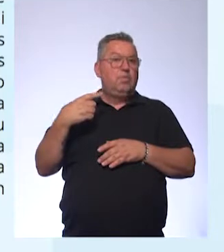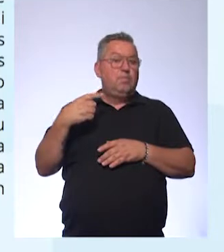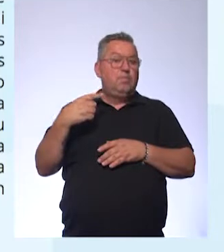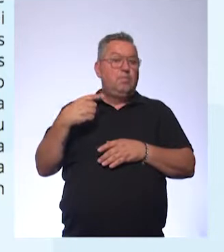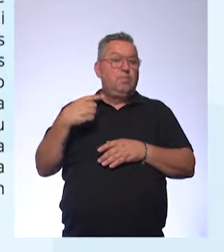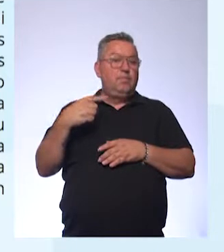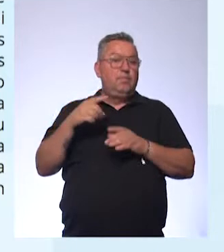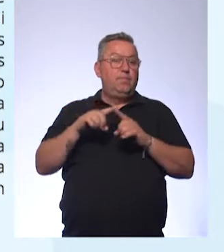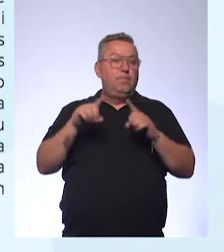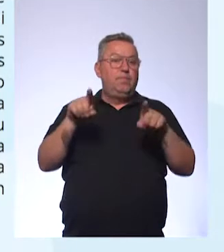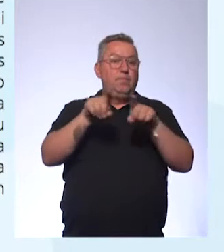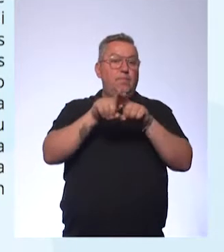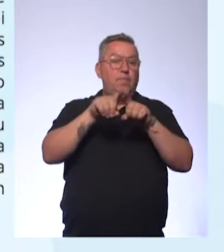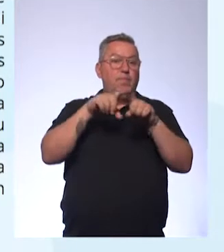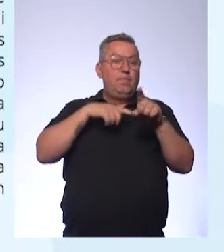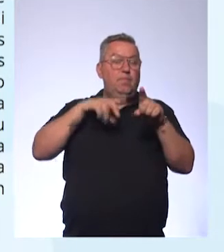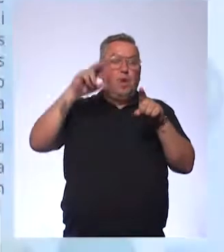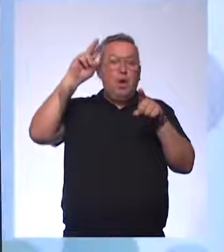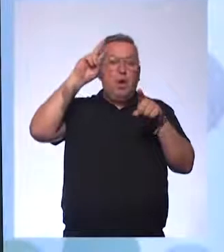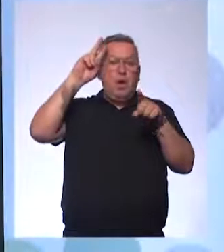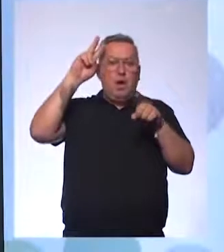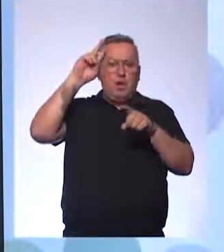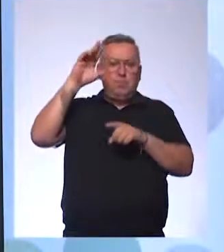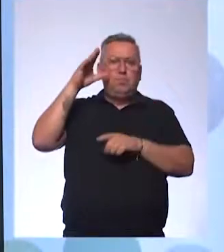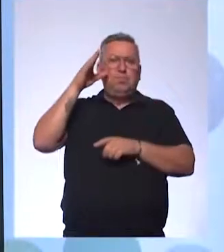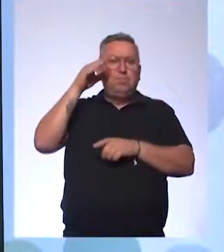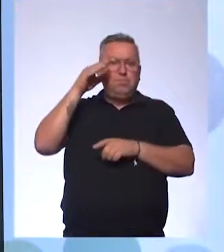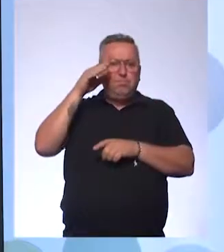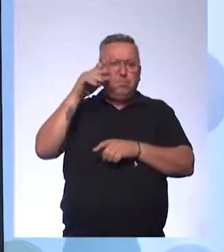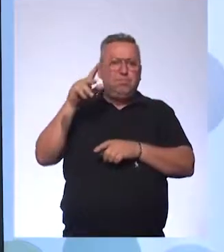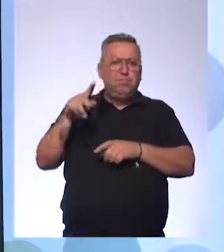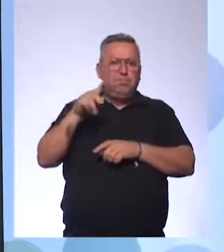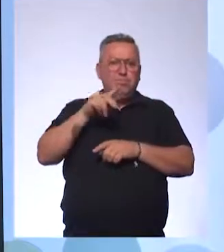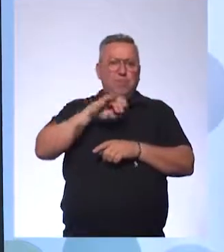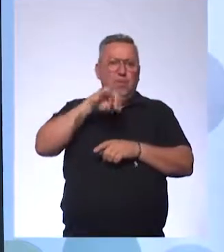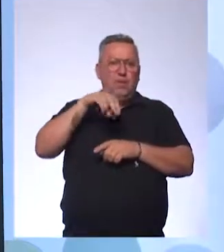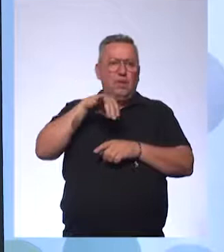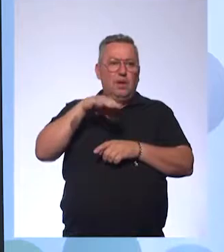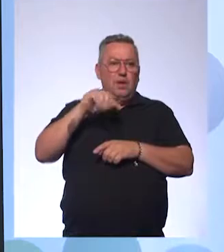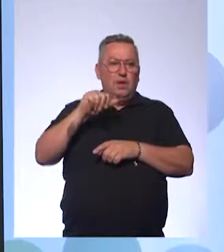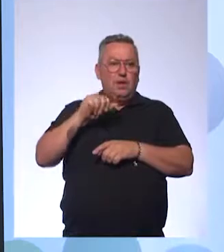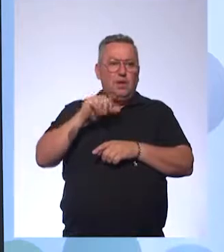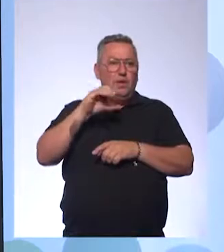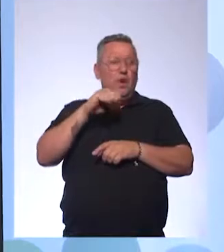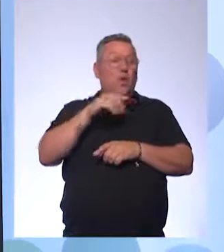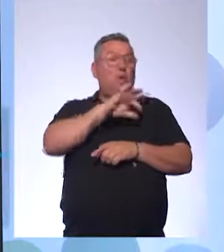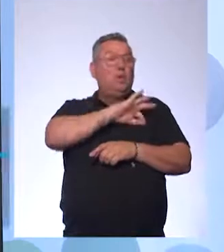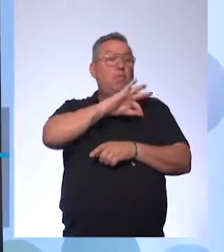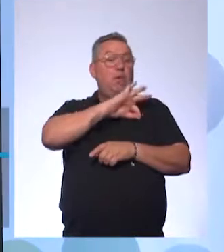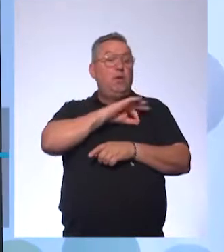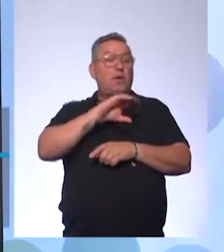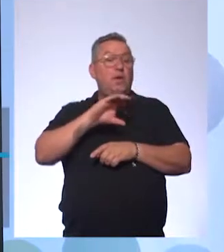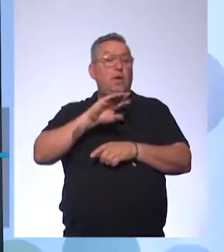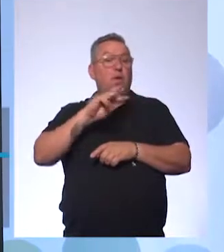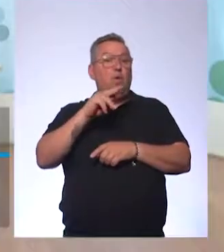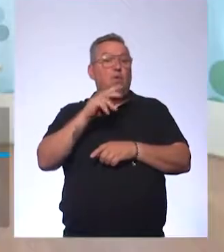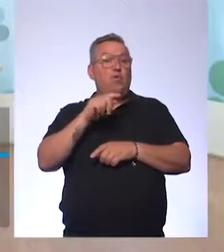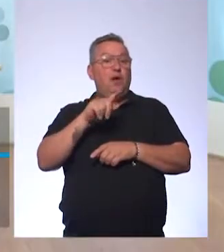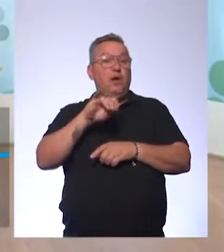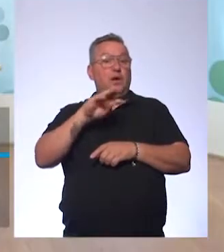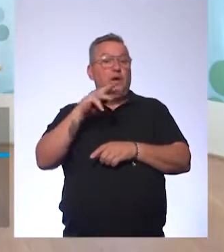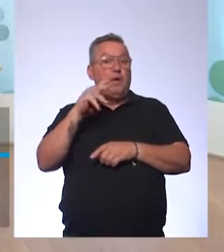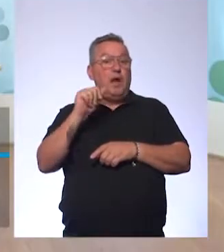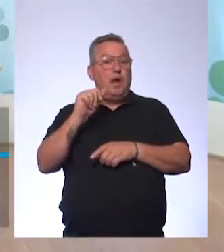1831. E tem uma história curiosa, professora Janaína, sobre o Chaguinha aí.